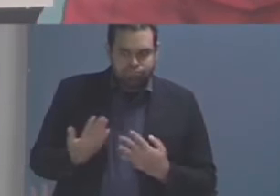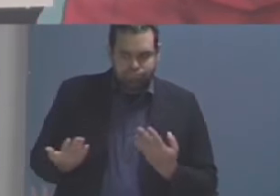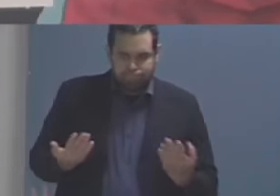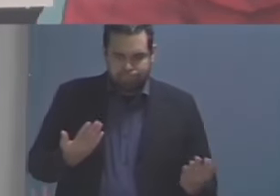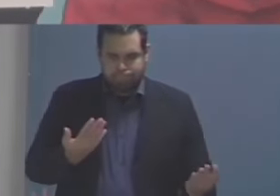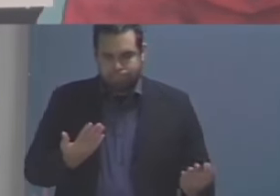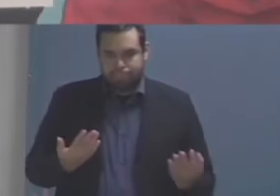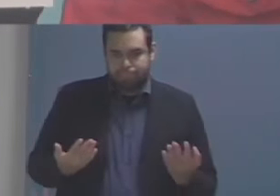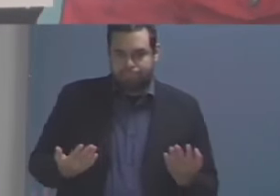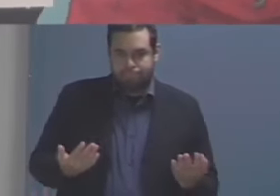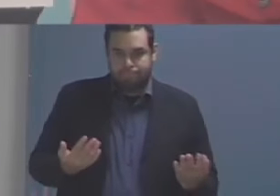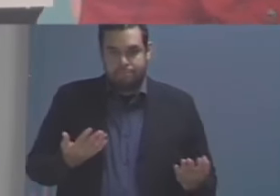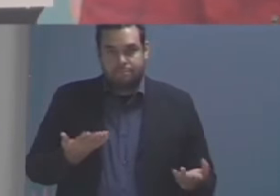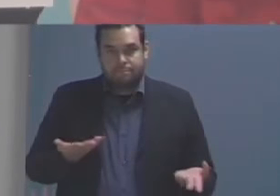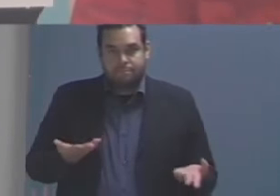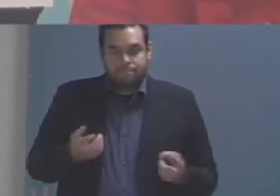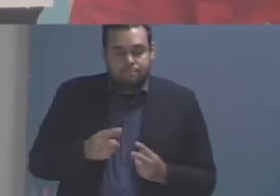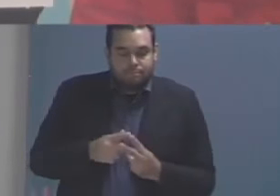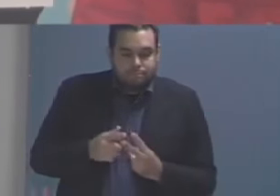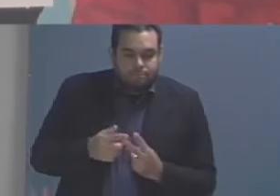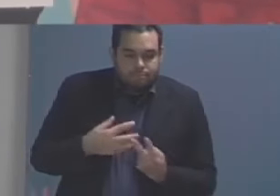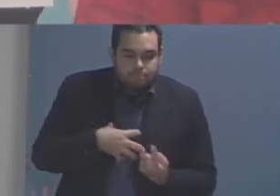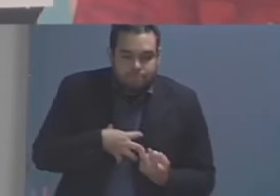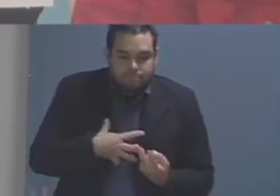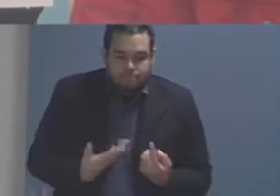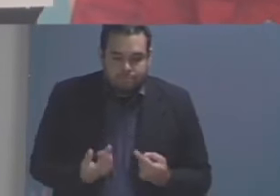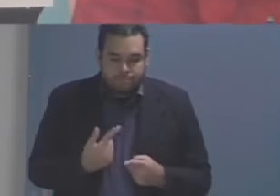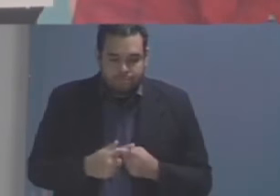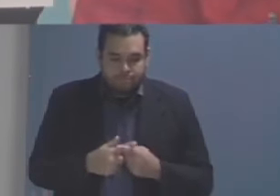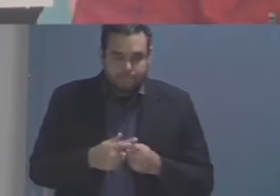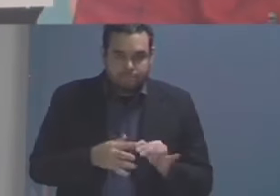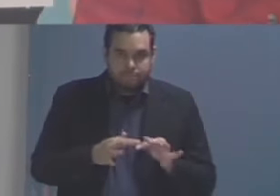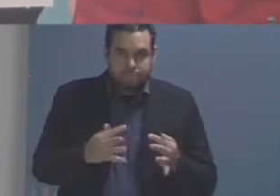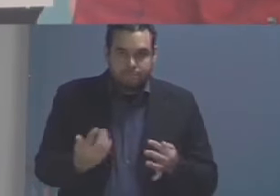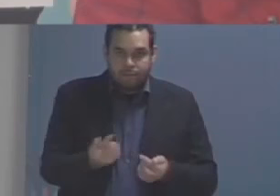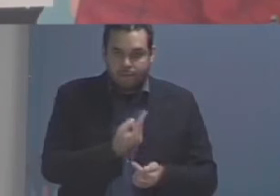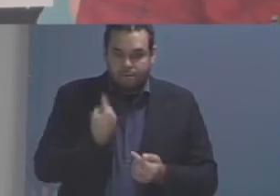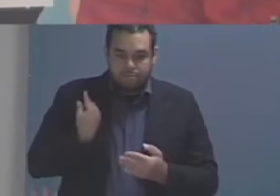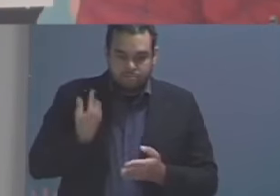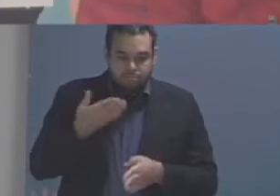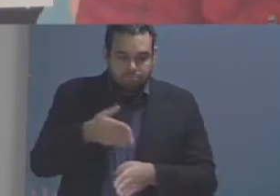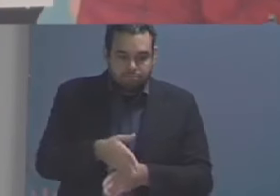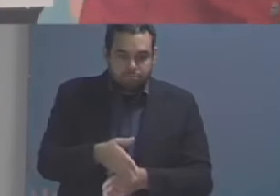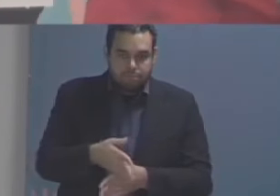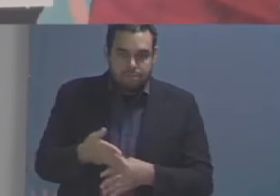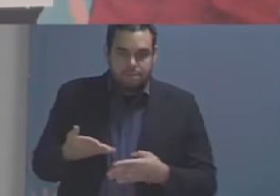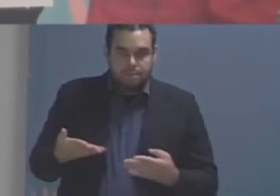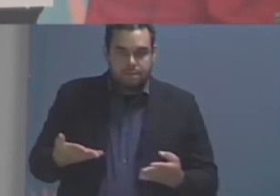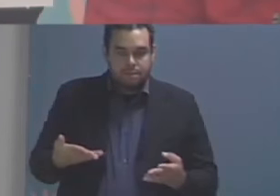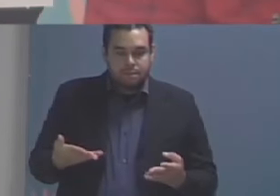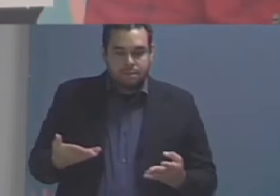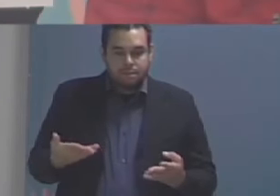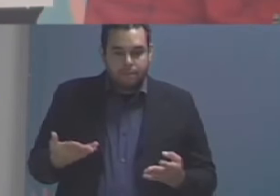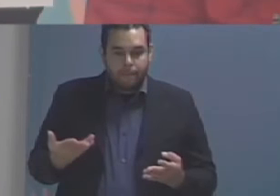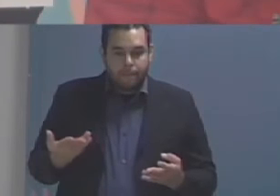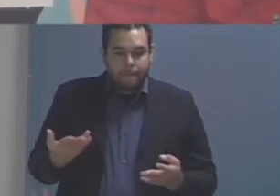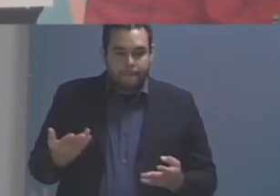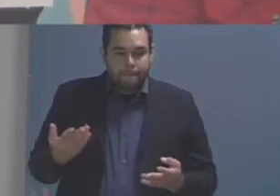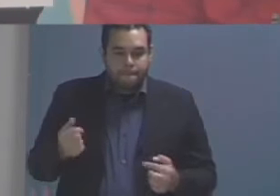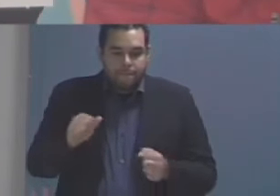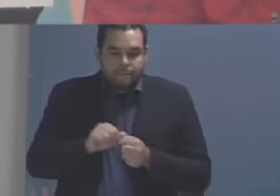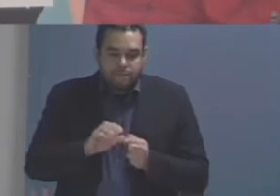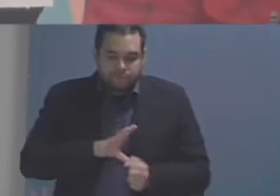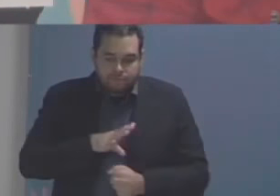né, no meu sentimento. Acho que feliz pelo simples fato de estarmos aqui, feliz porque nós fazemos